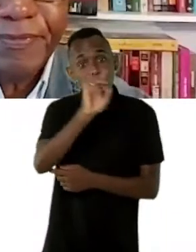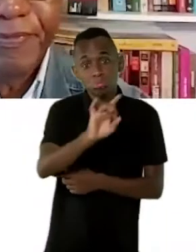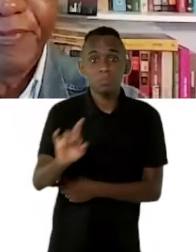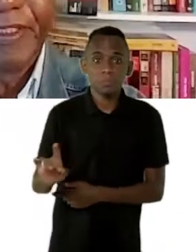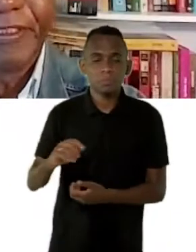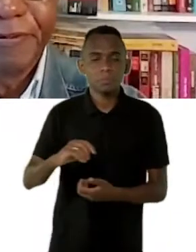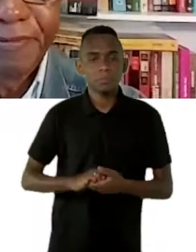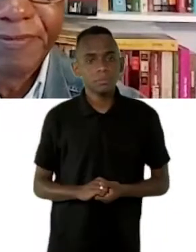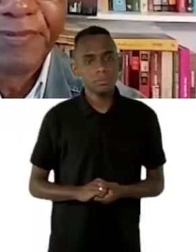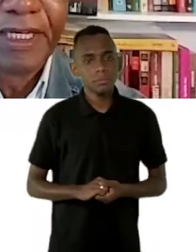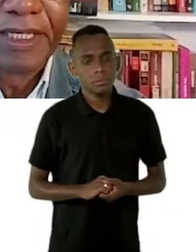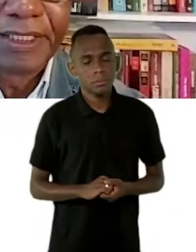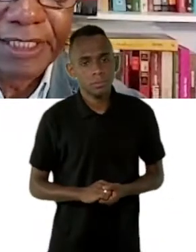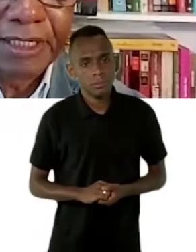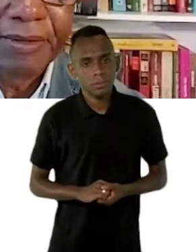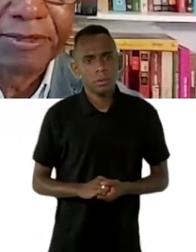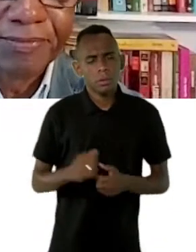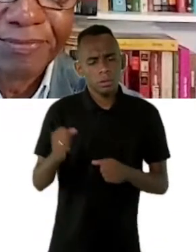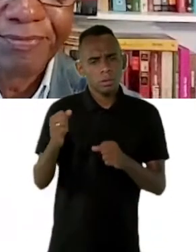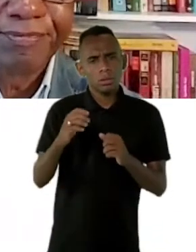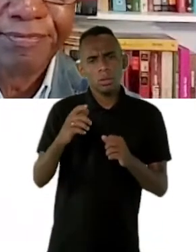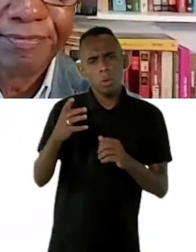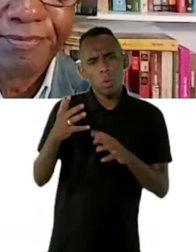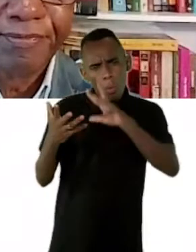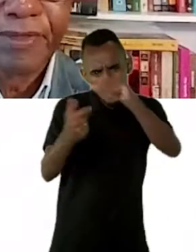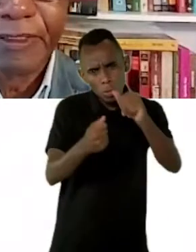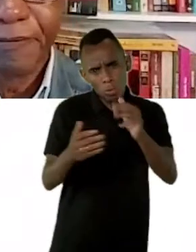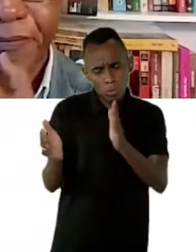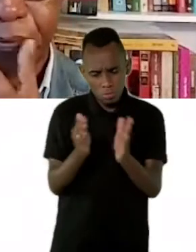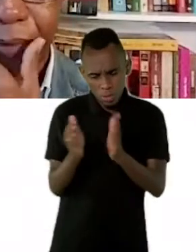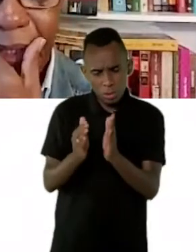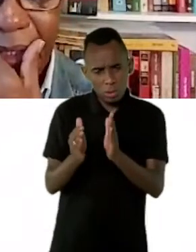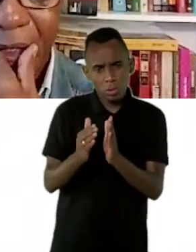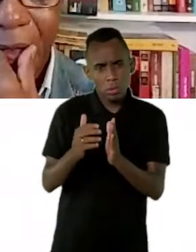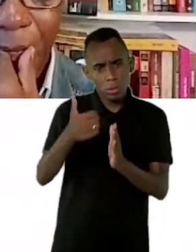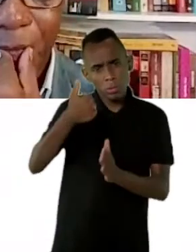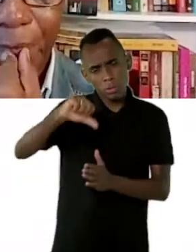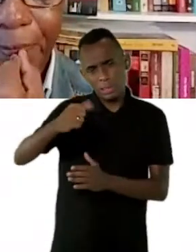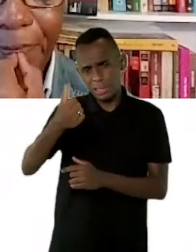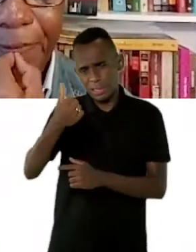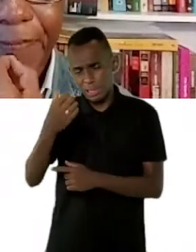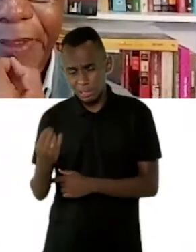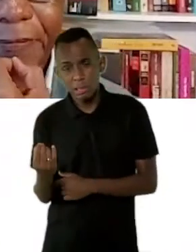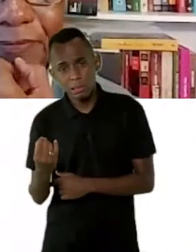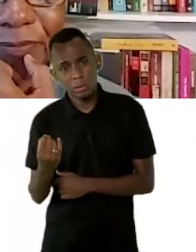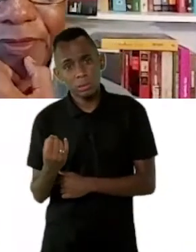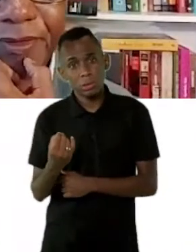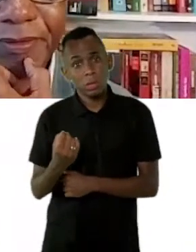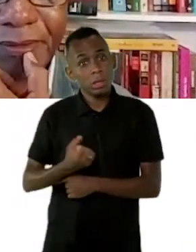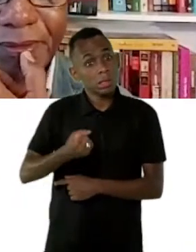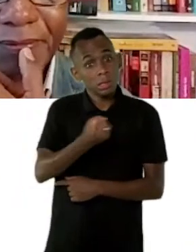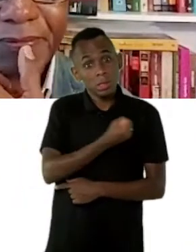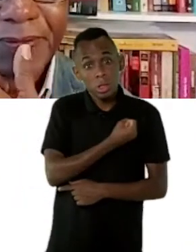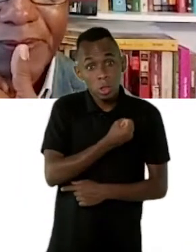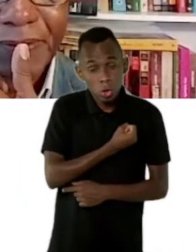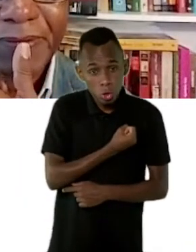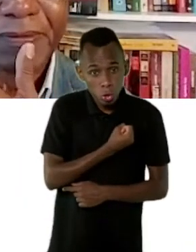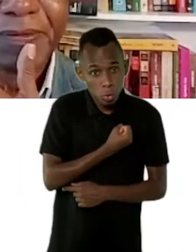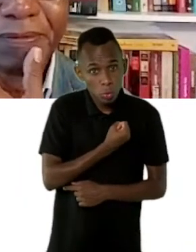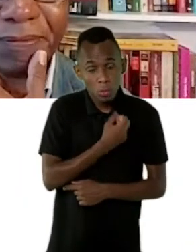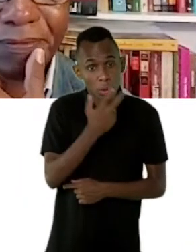década de 60. E como nós dois sabemos o que é aquilo, esses números são absolutamente